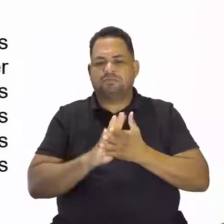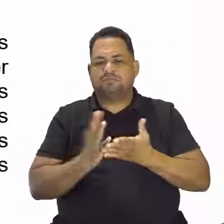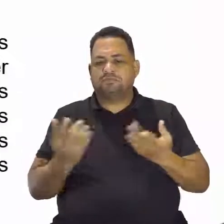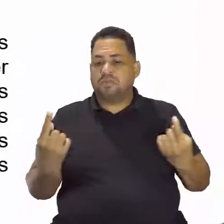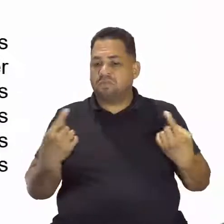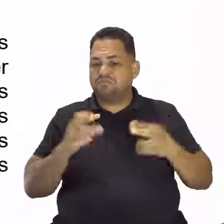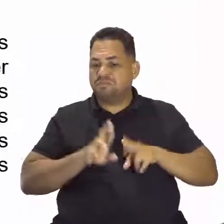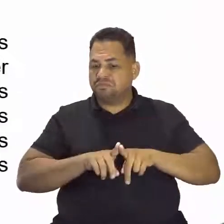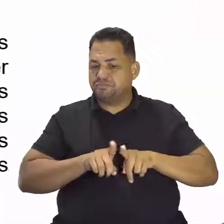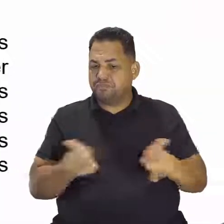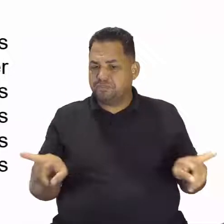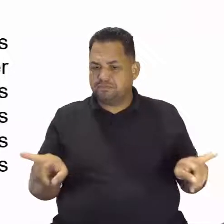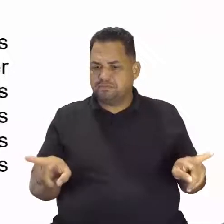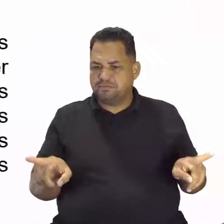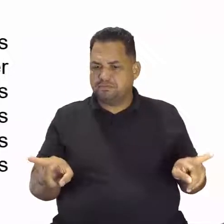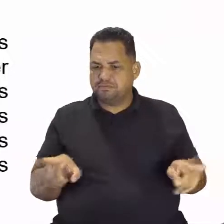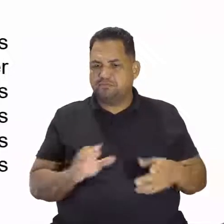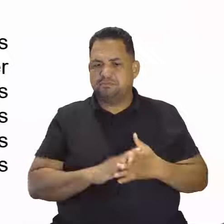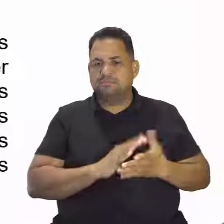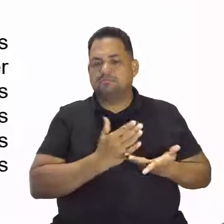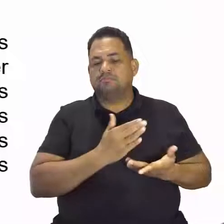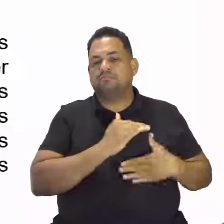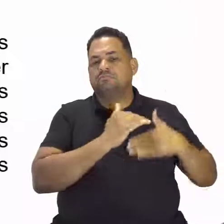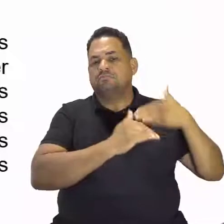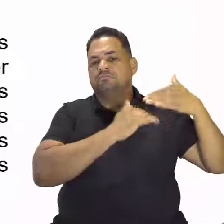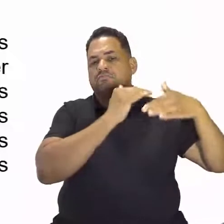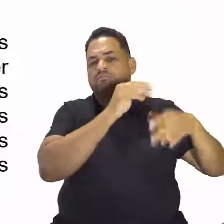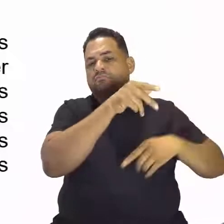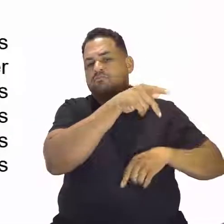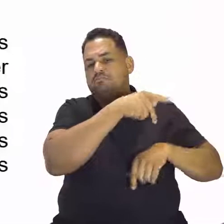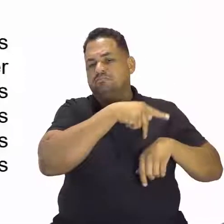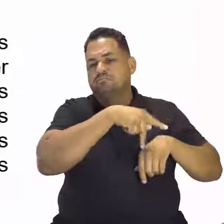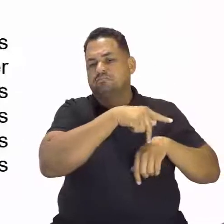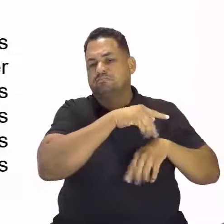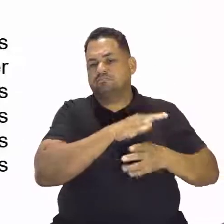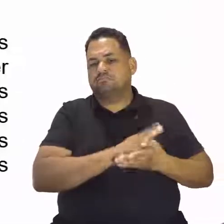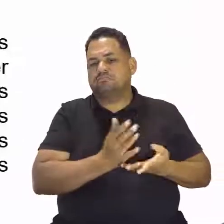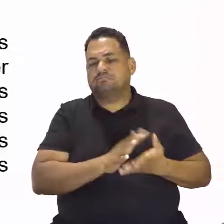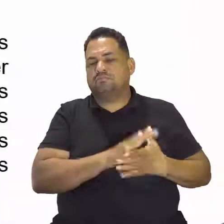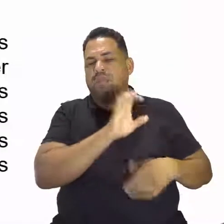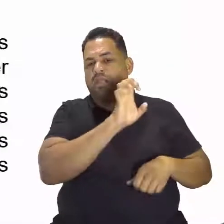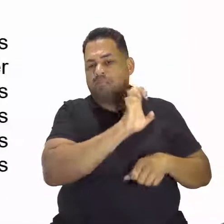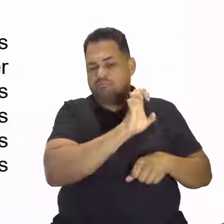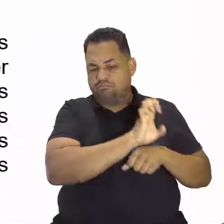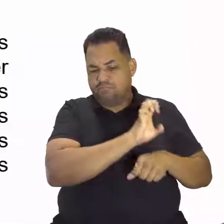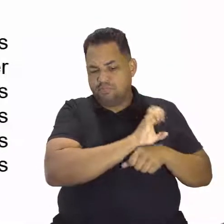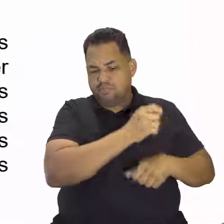contraditórios. Você desenvolver um país, desenvolver um estado economicamente,